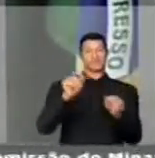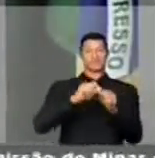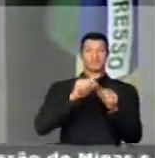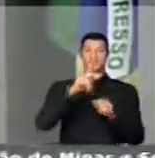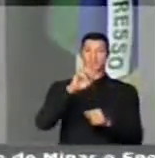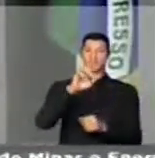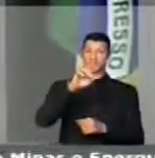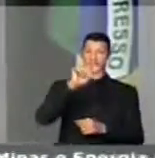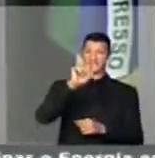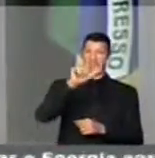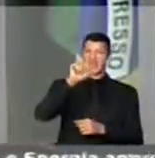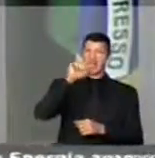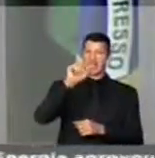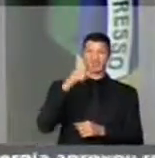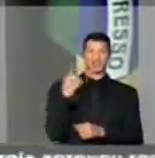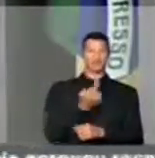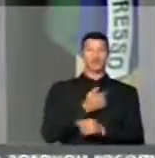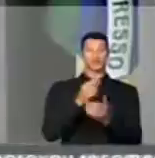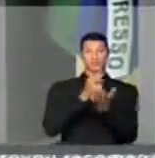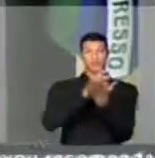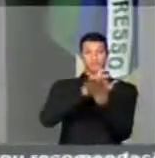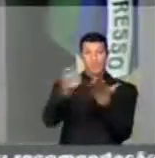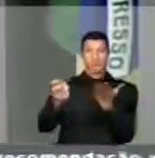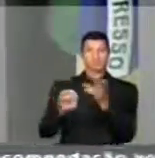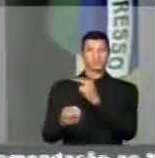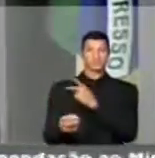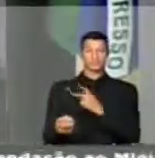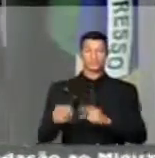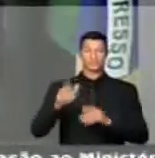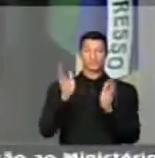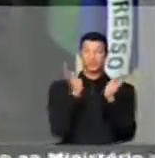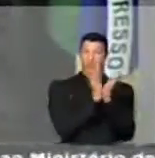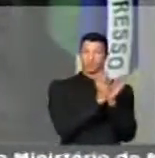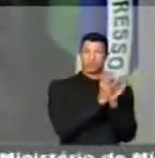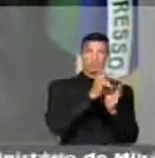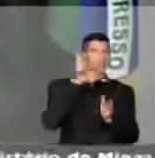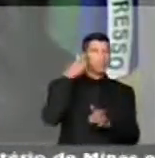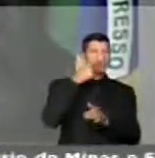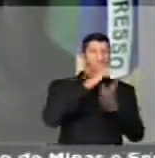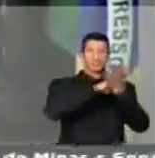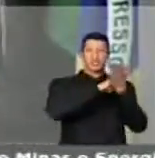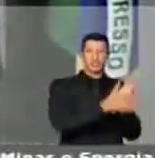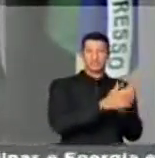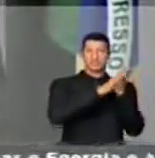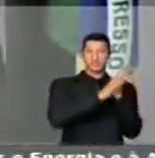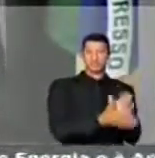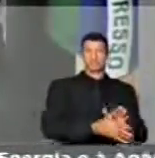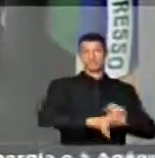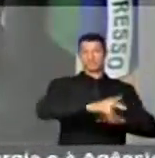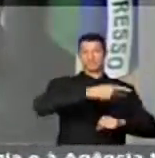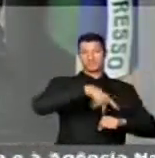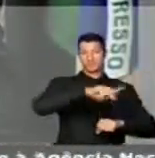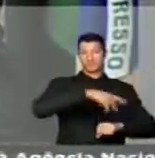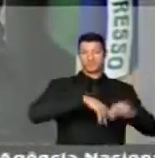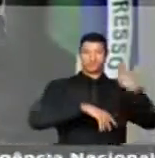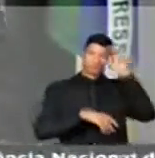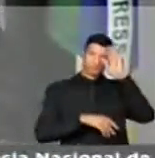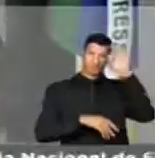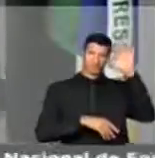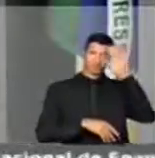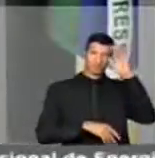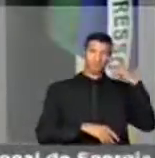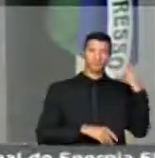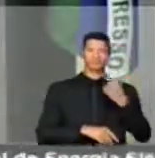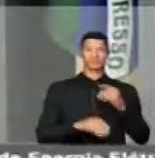pedaladas fiscais. Nós estamos tirando do poder o partido que destruiu a pátria da esperança. Nós